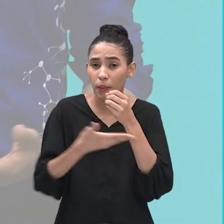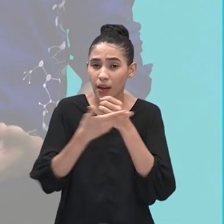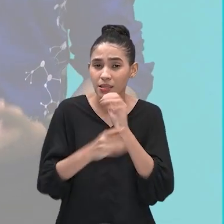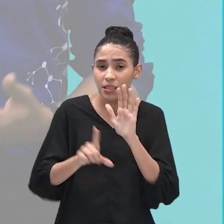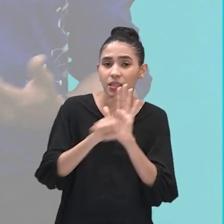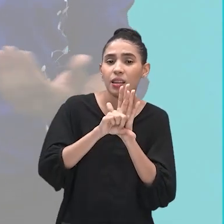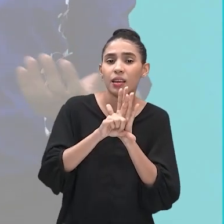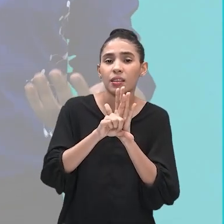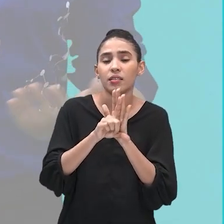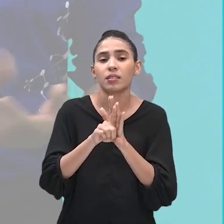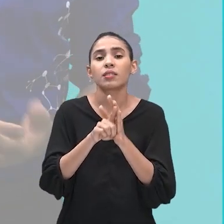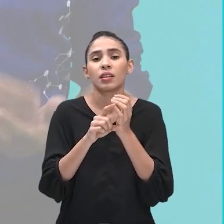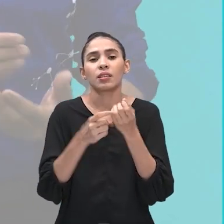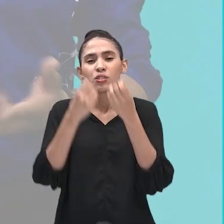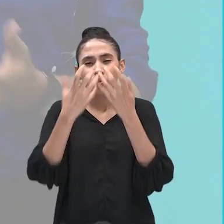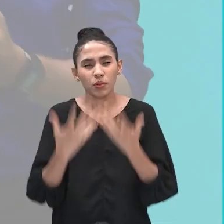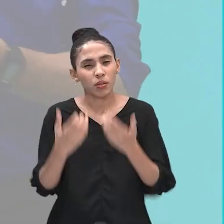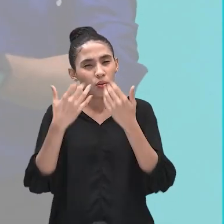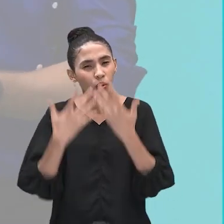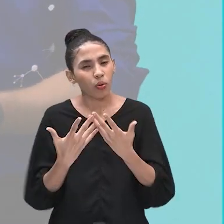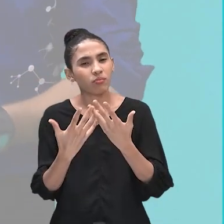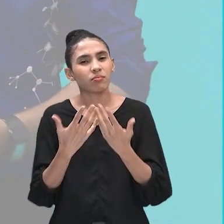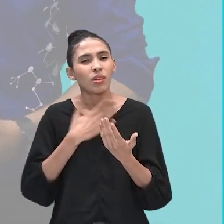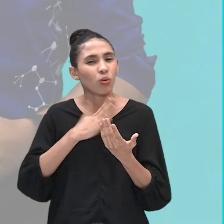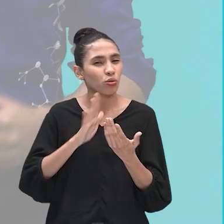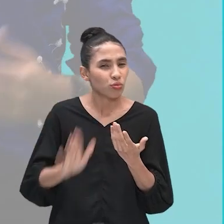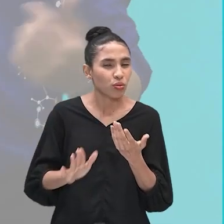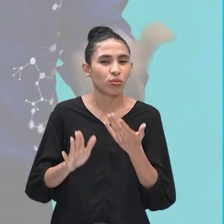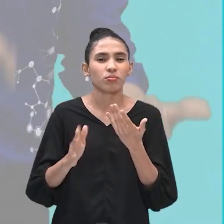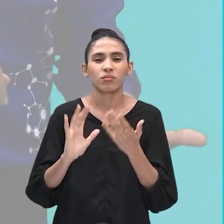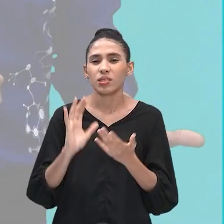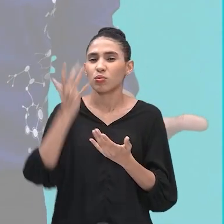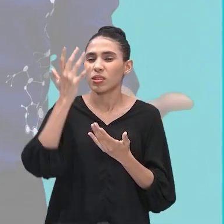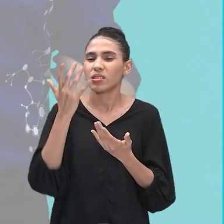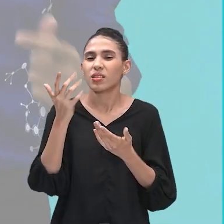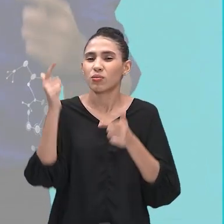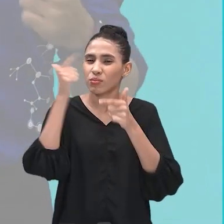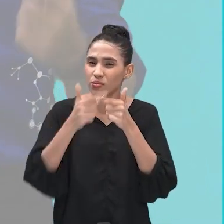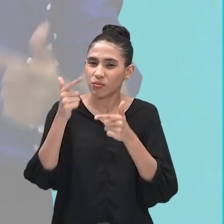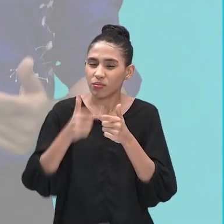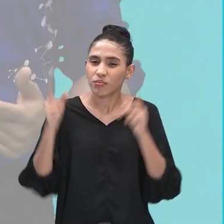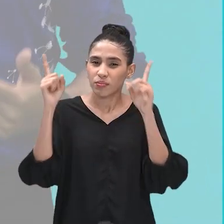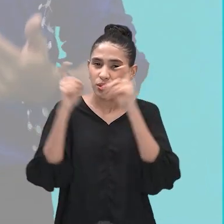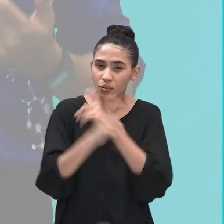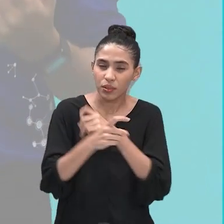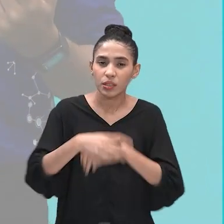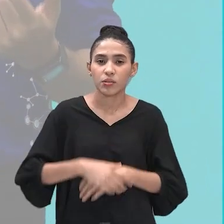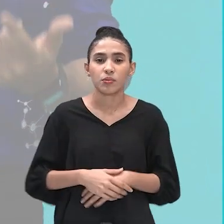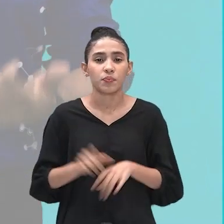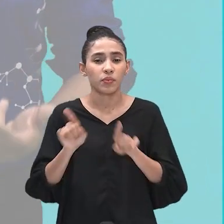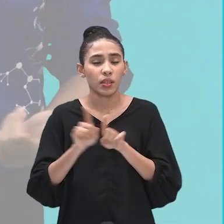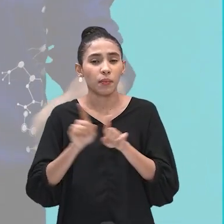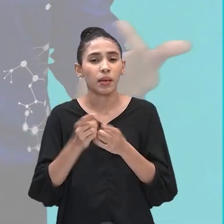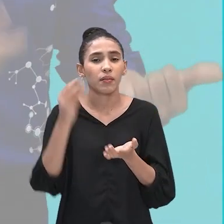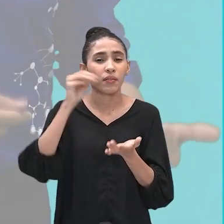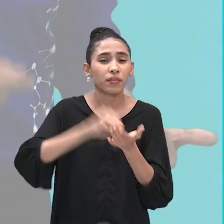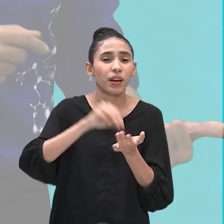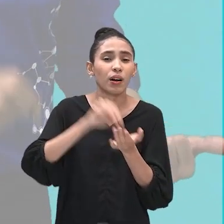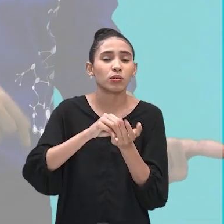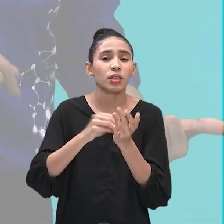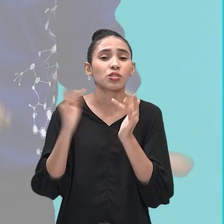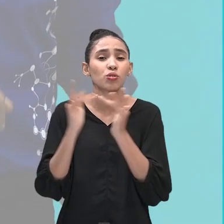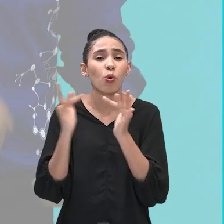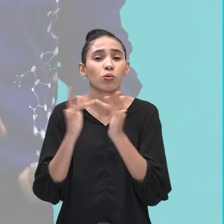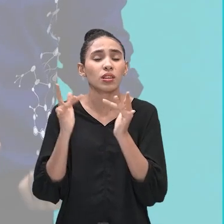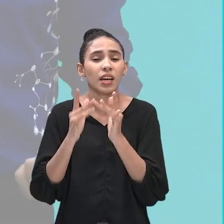o descontentamento de estar passando por aquela situação, informou também a falta de comunicação que deixava